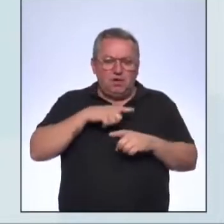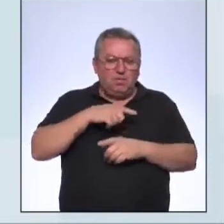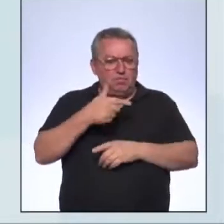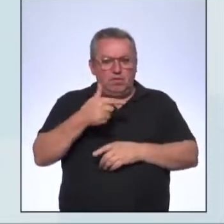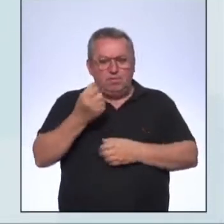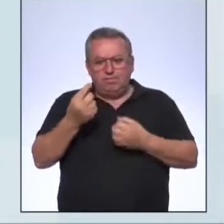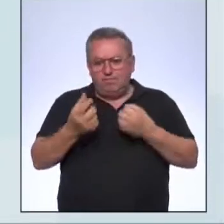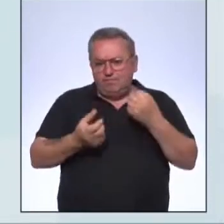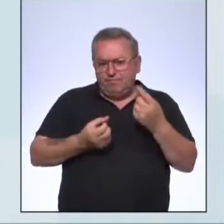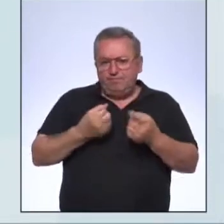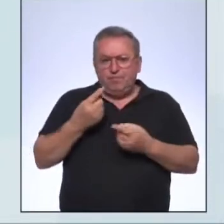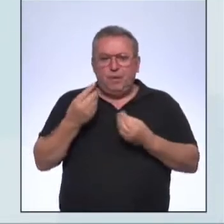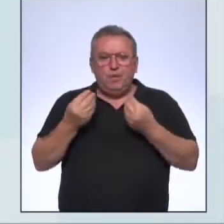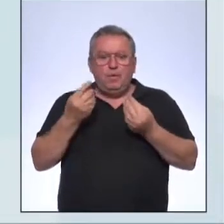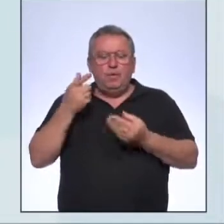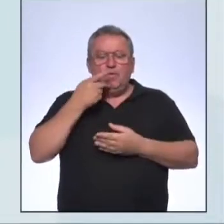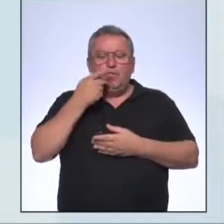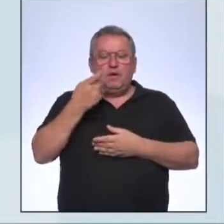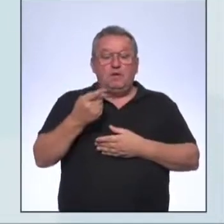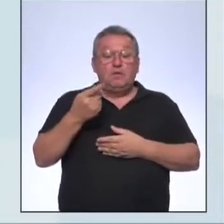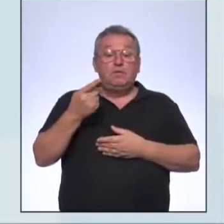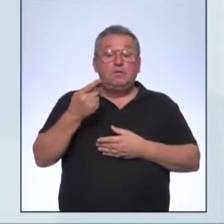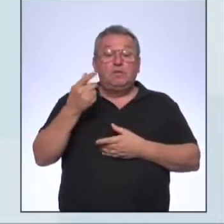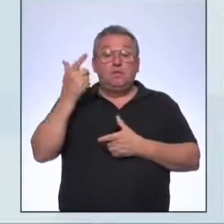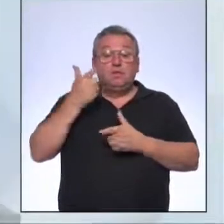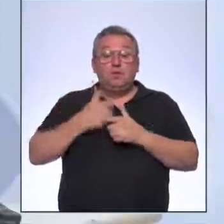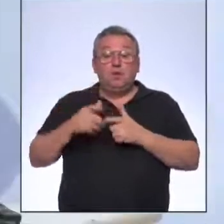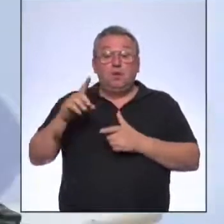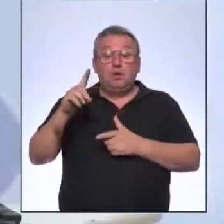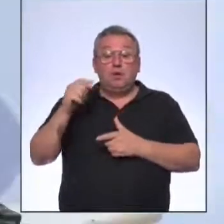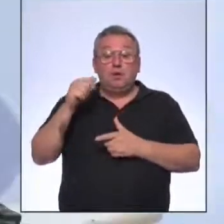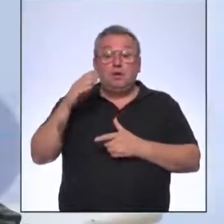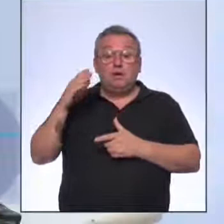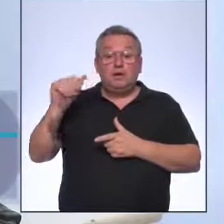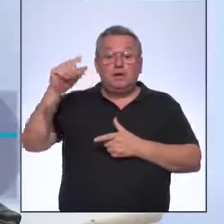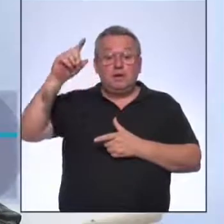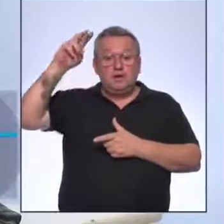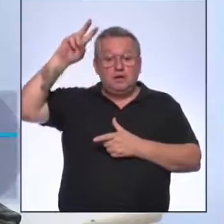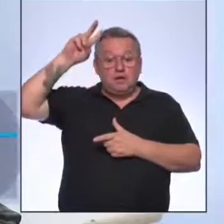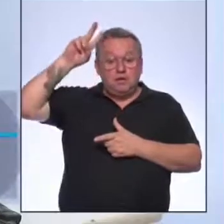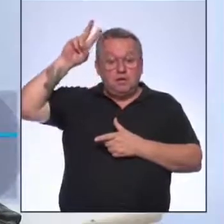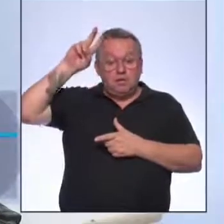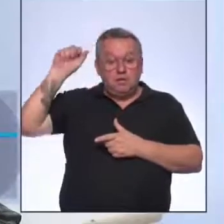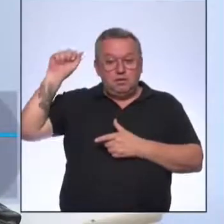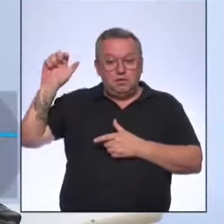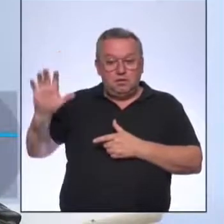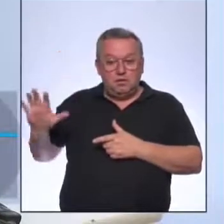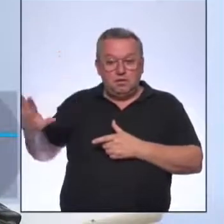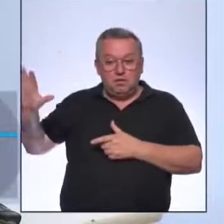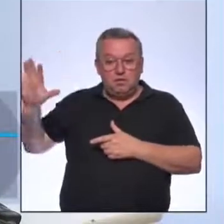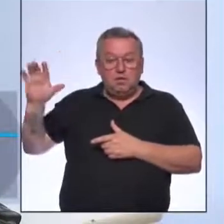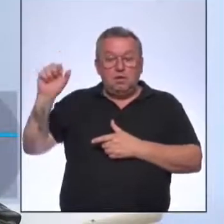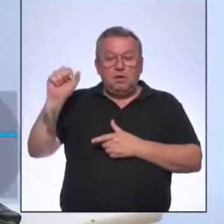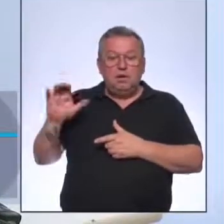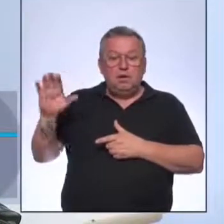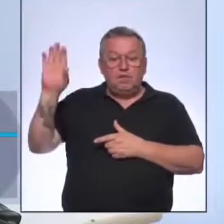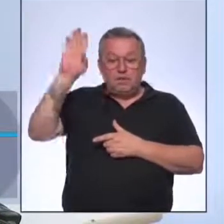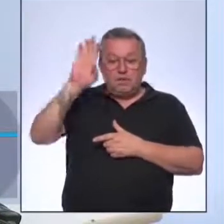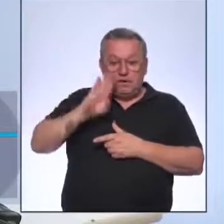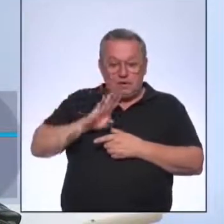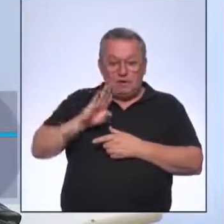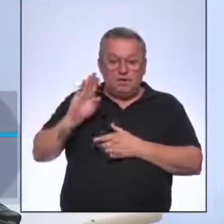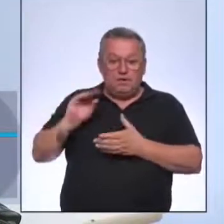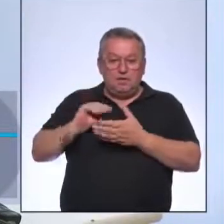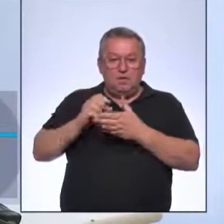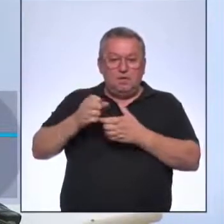música. Como nós estamos falando sobre dança indígena, africana e afro-brasileira, eu vou voltar a um